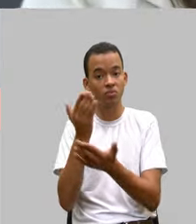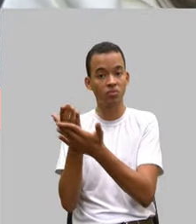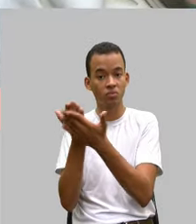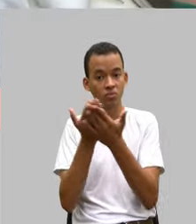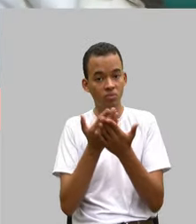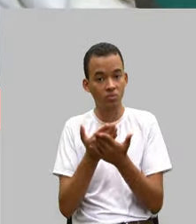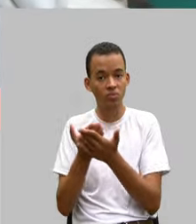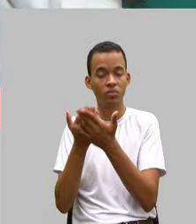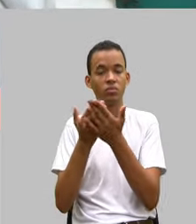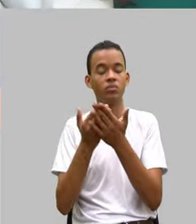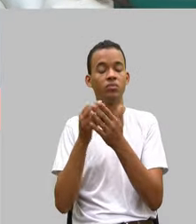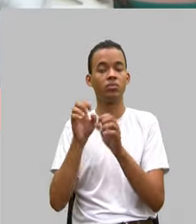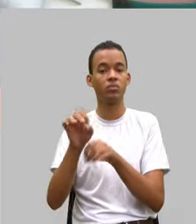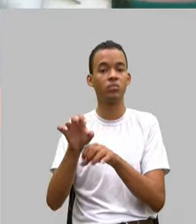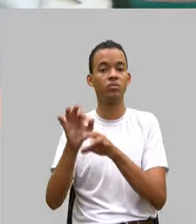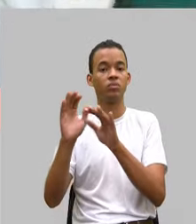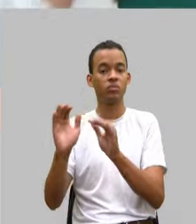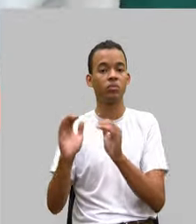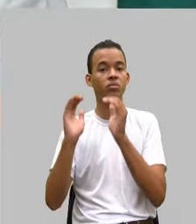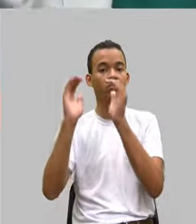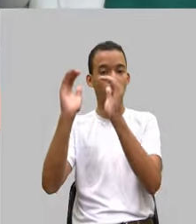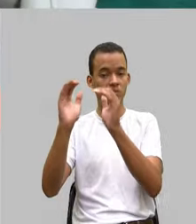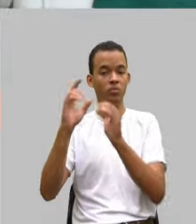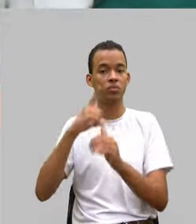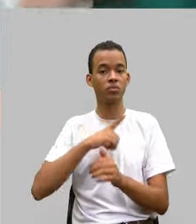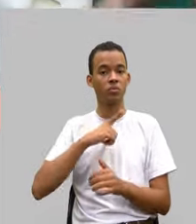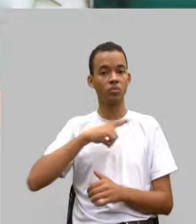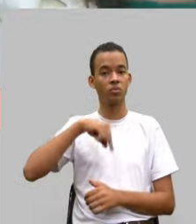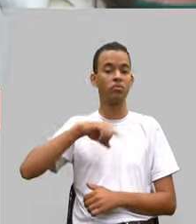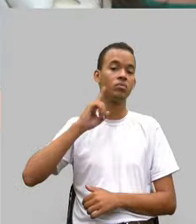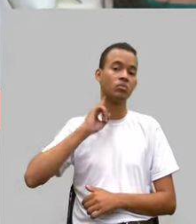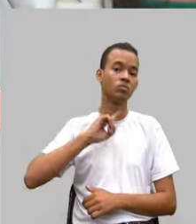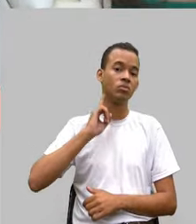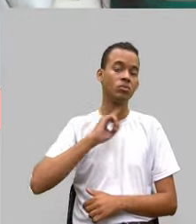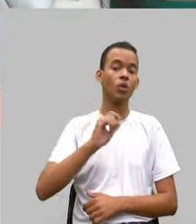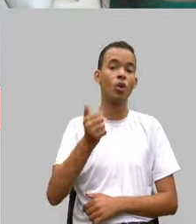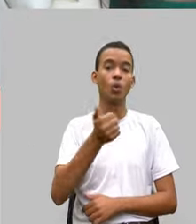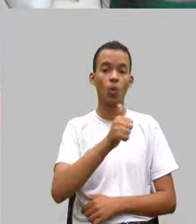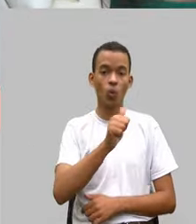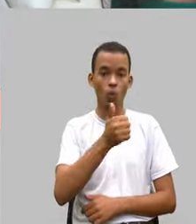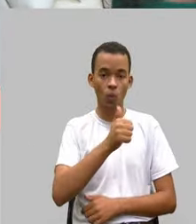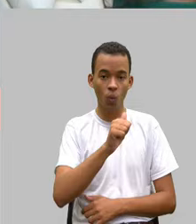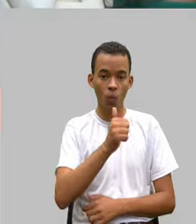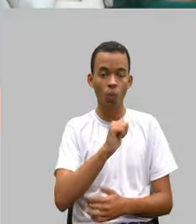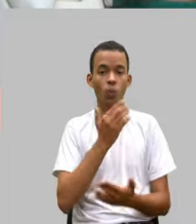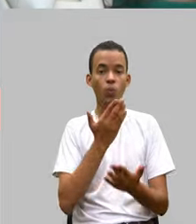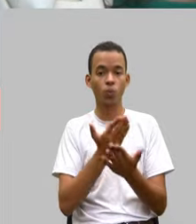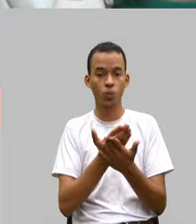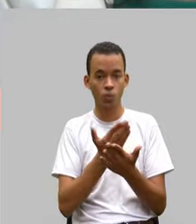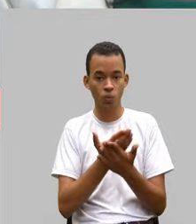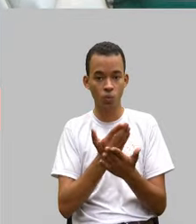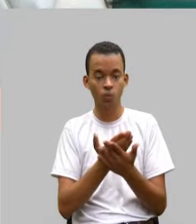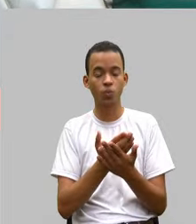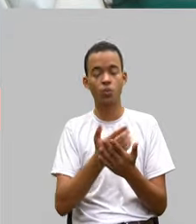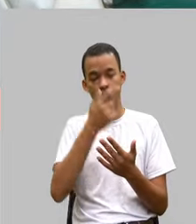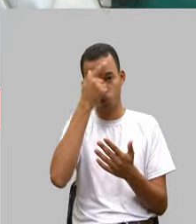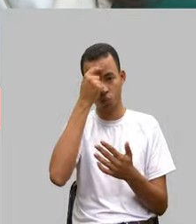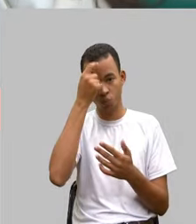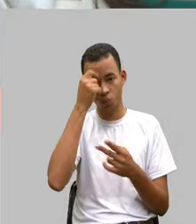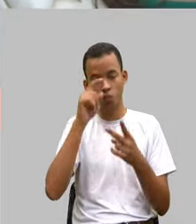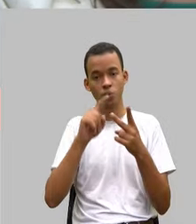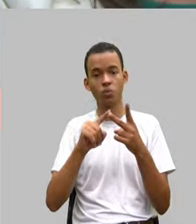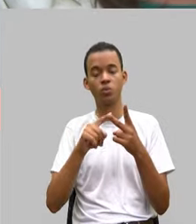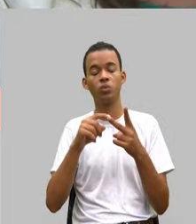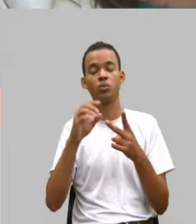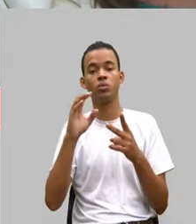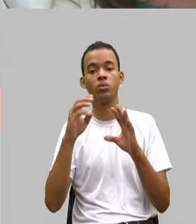de Minas Gerais nós temos aqui 11 universidades federais um cfet cinco institutos Federais e duas universidades estaduais